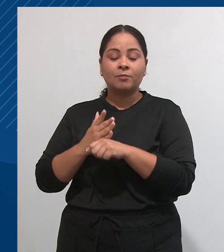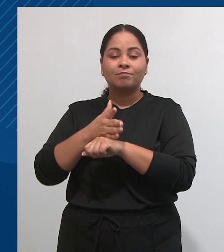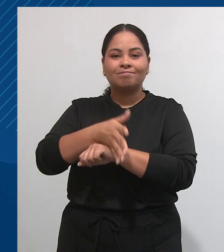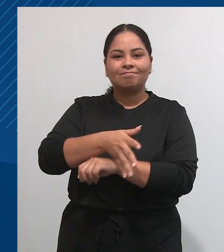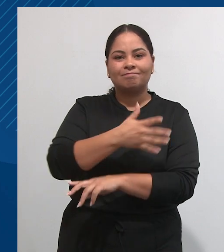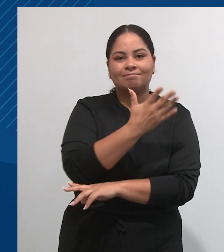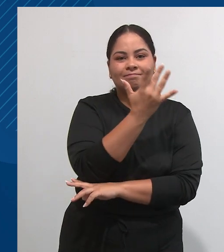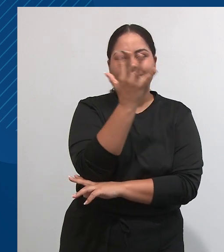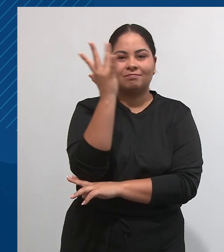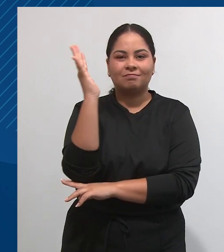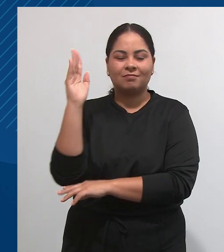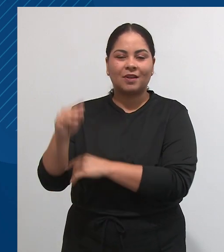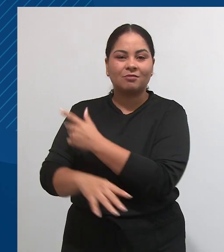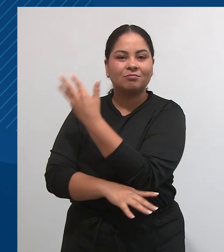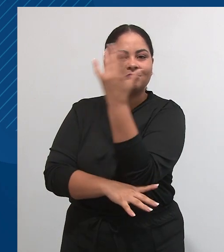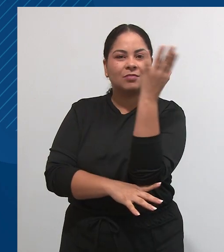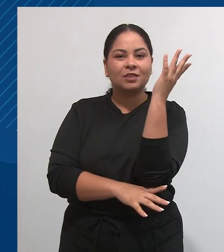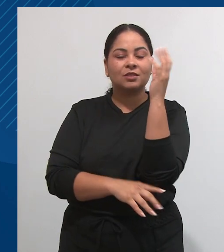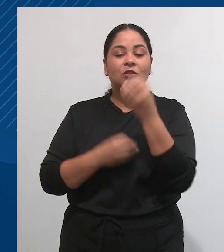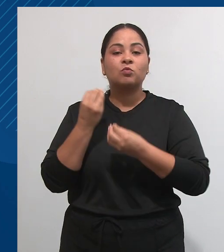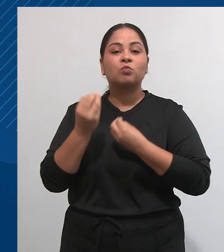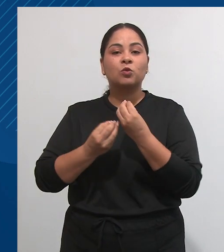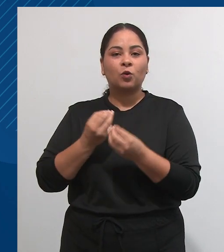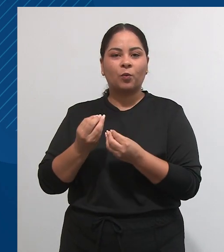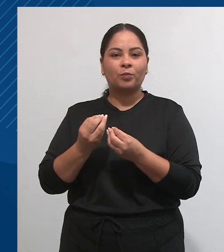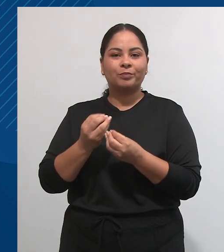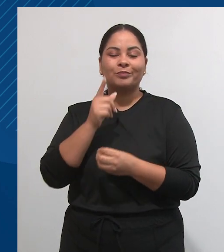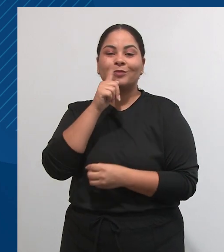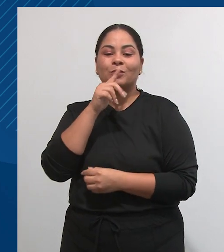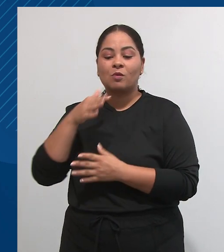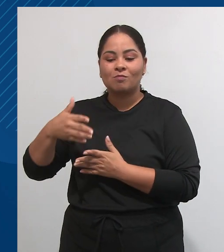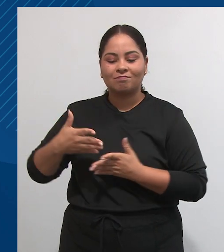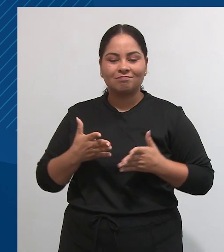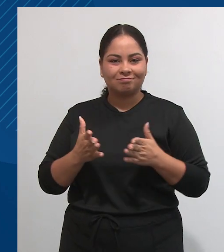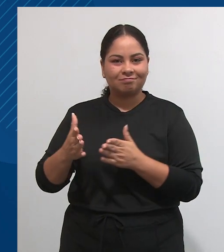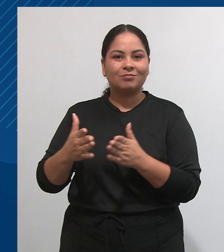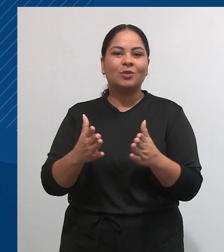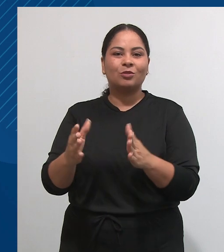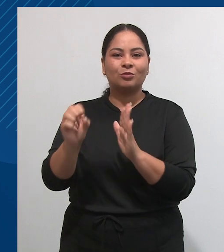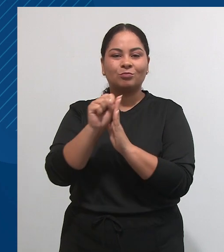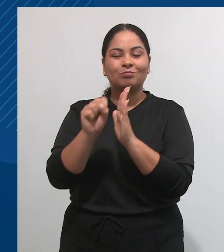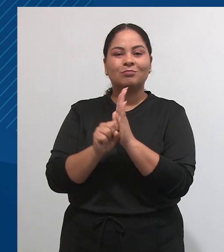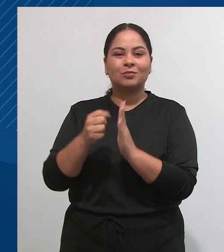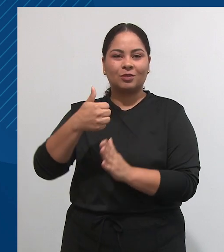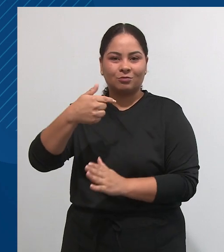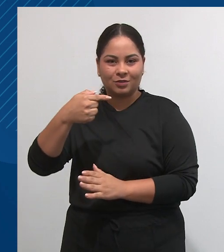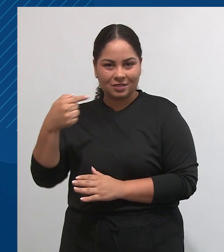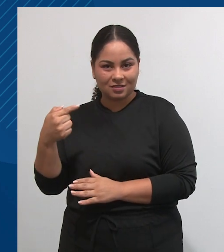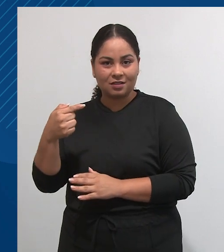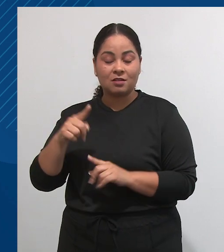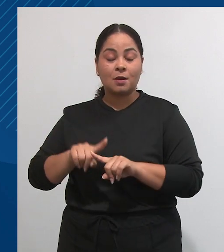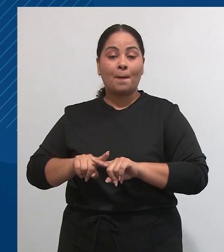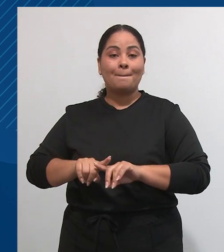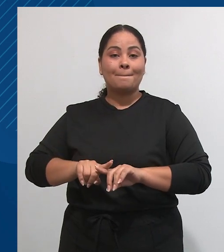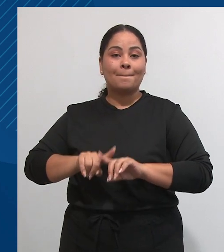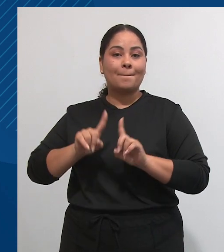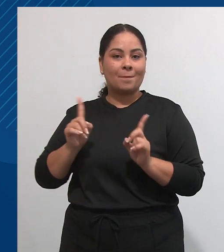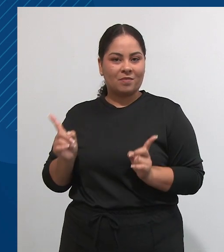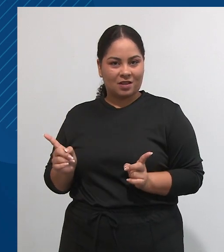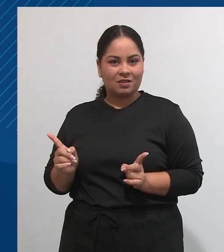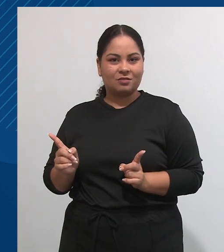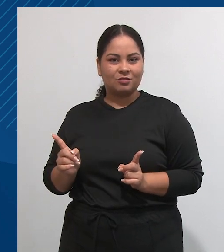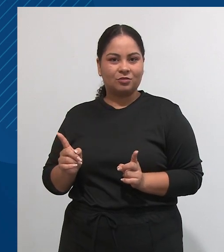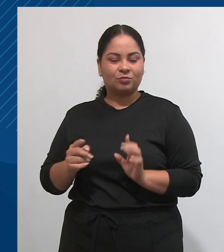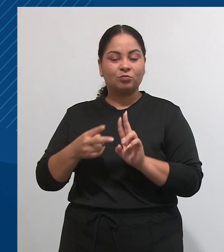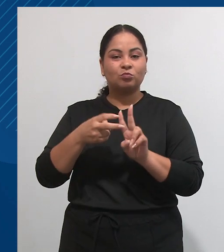Adentrar na Amazônia via Rio Madeira, no século XVII. Só que aí os muros fizeram uma barreira e